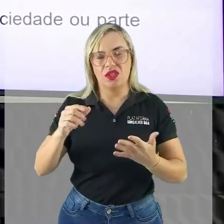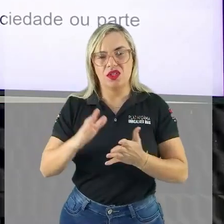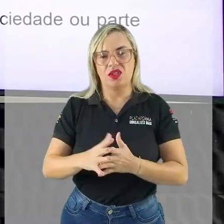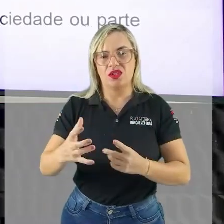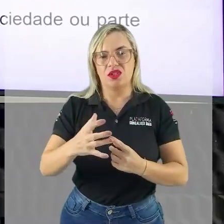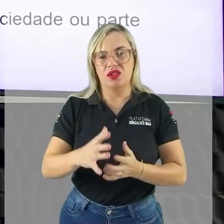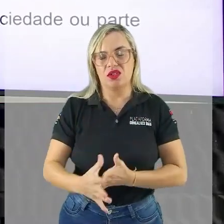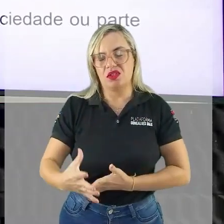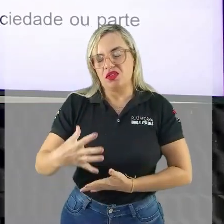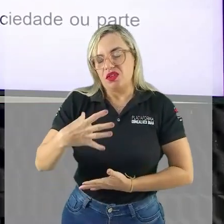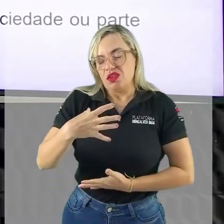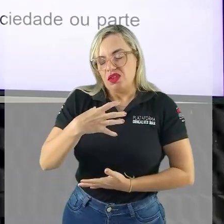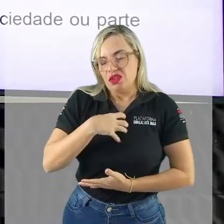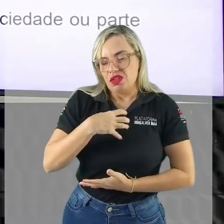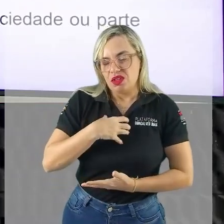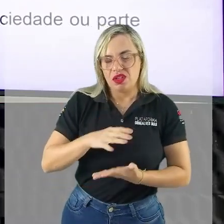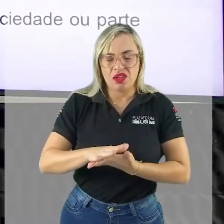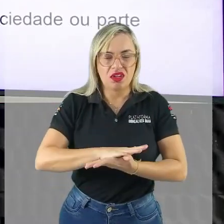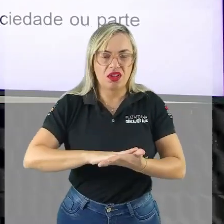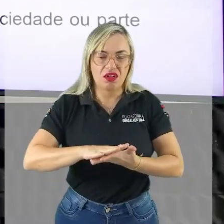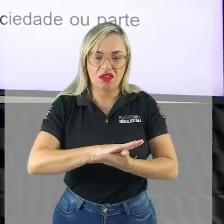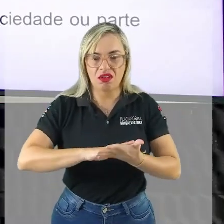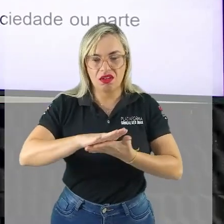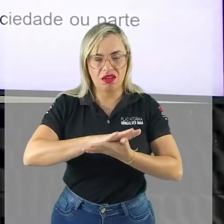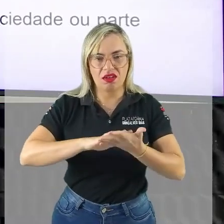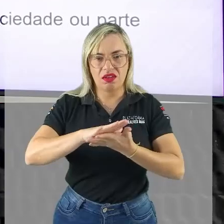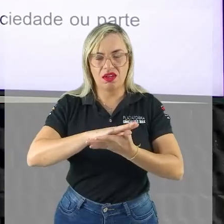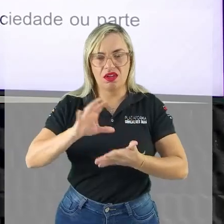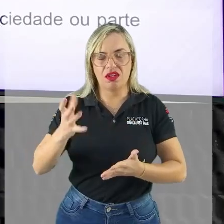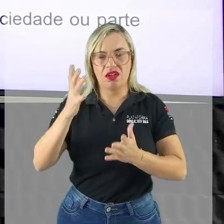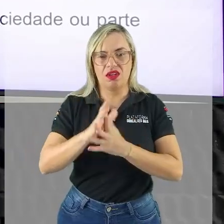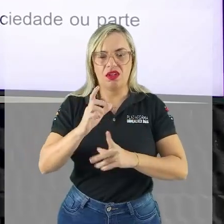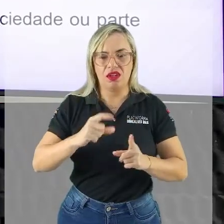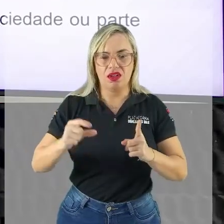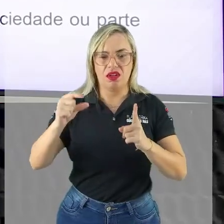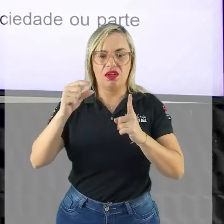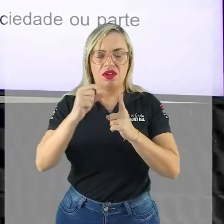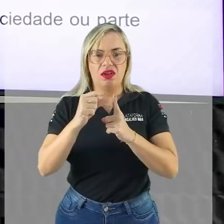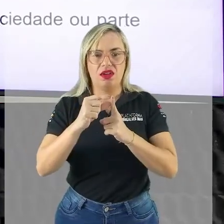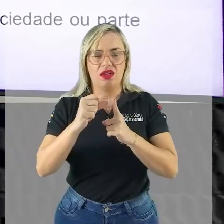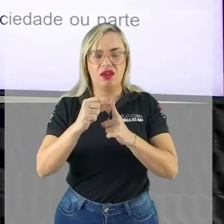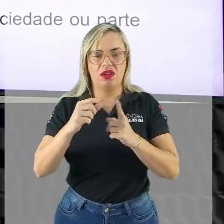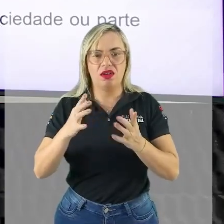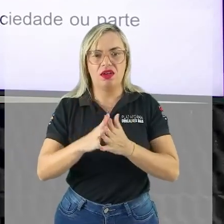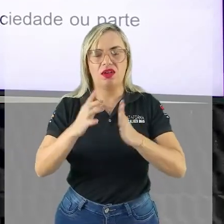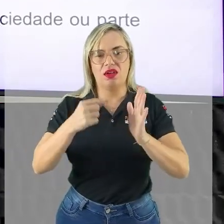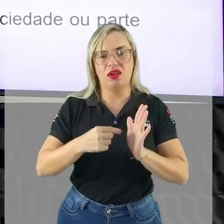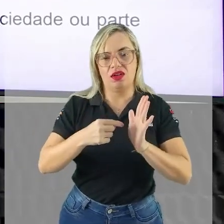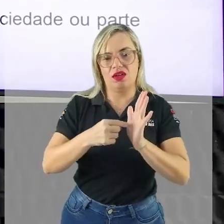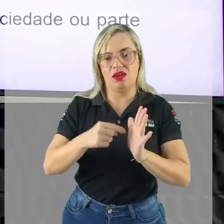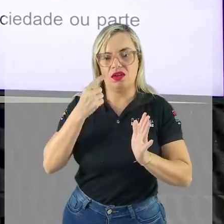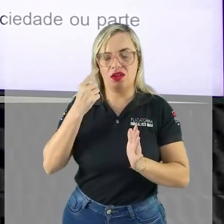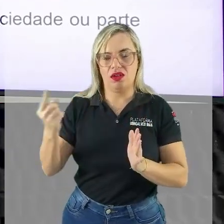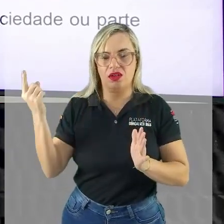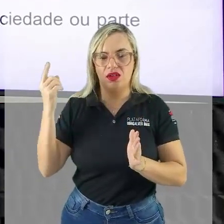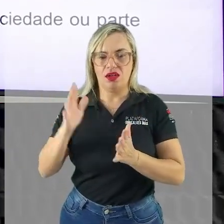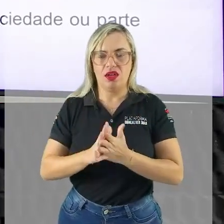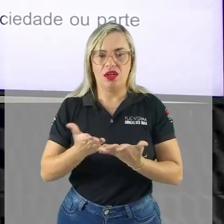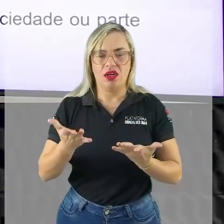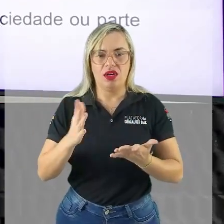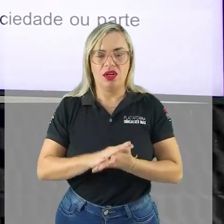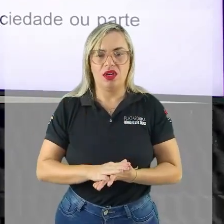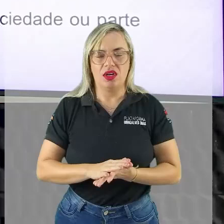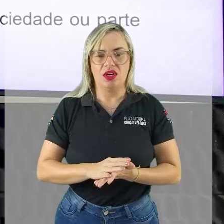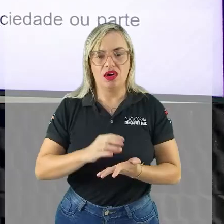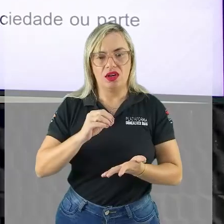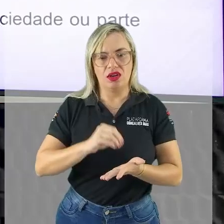nada vai acontecer, né? E a palavra que mostra isso é impunidade.